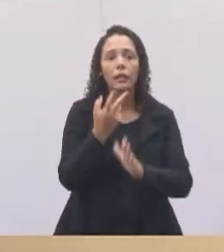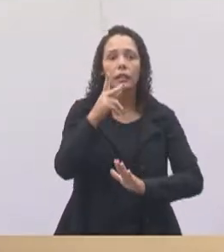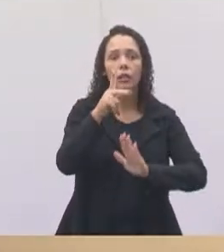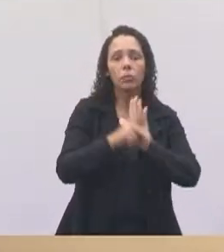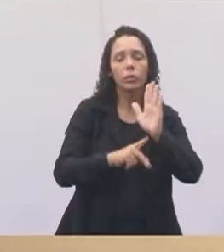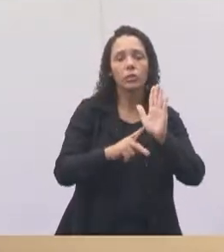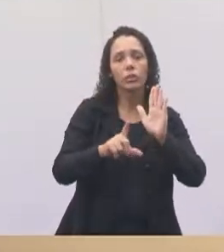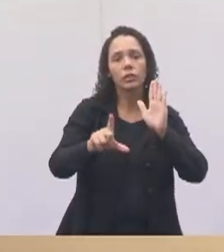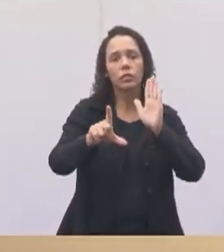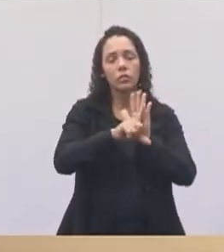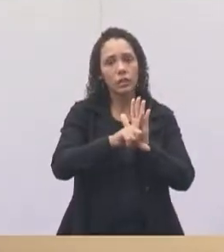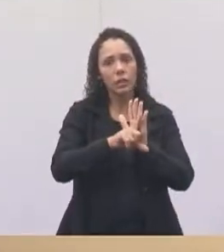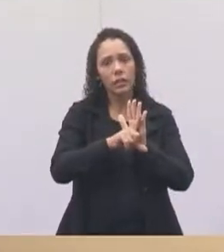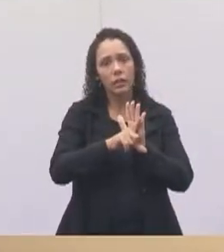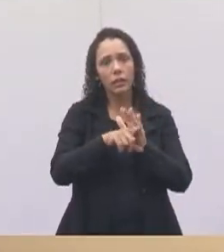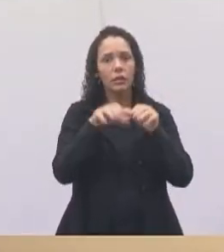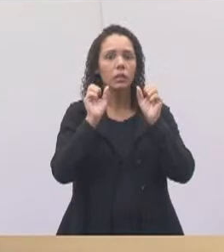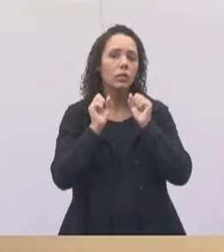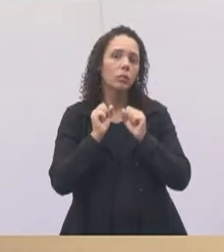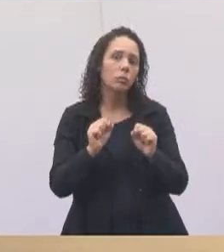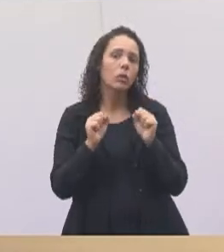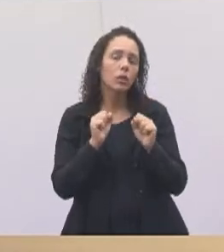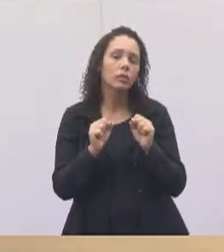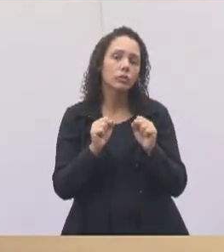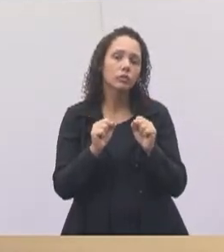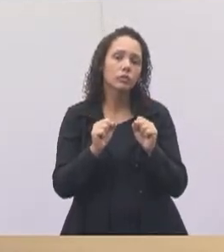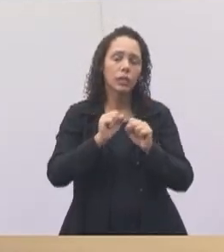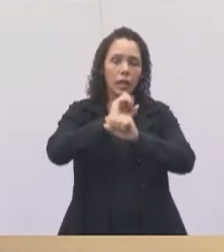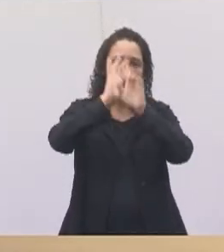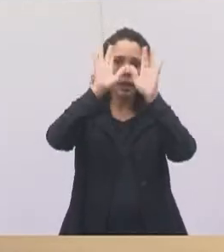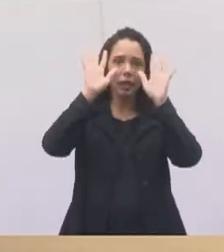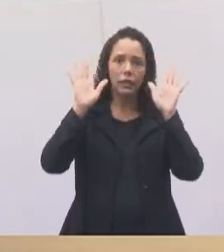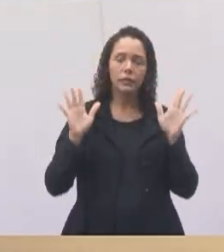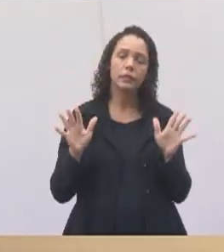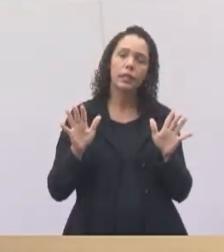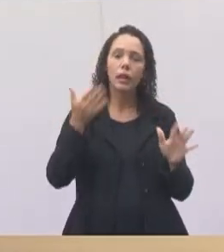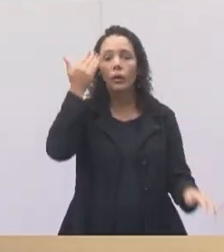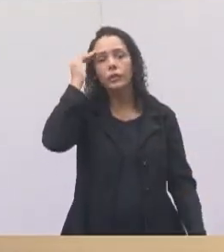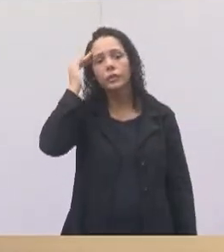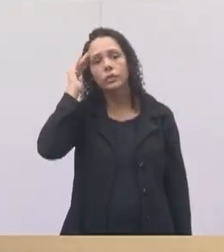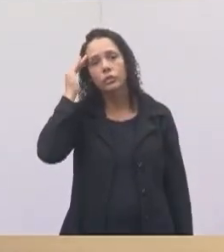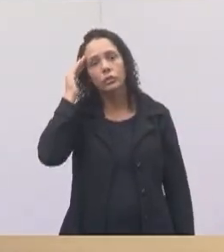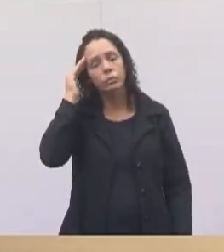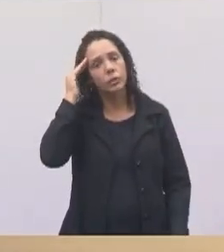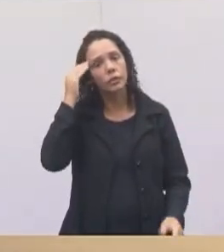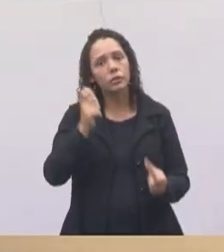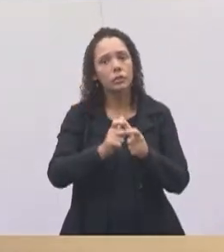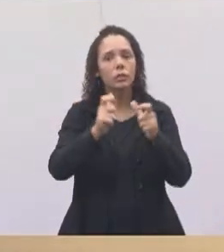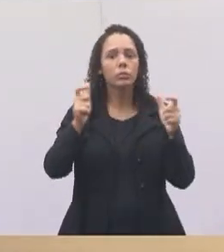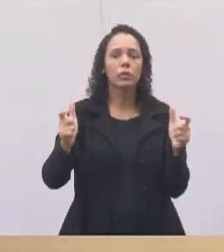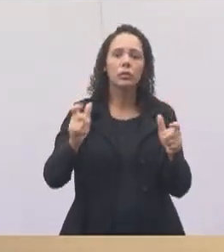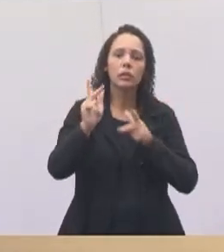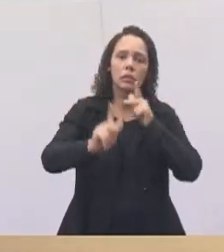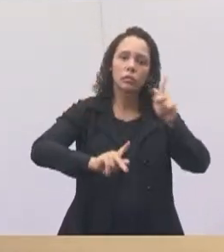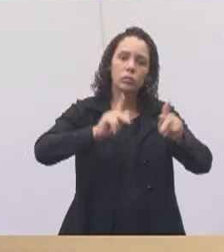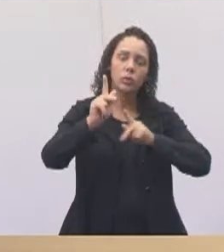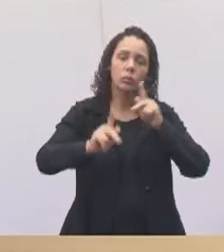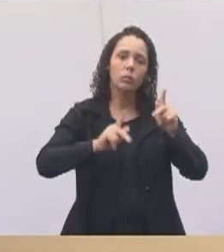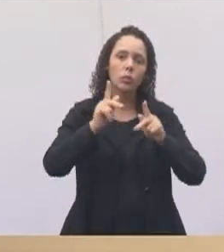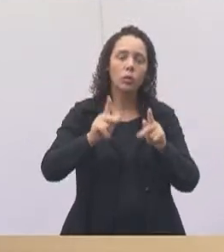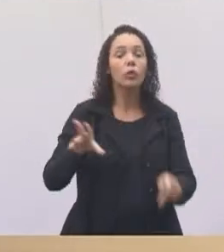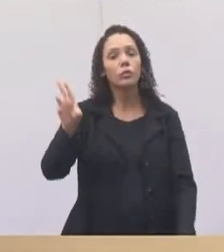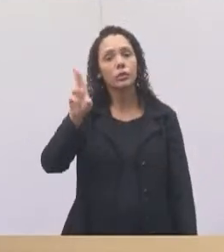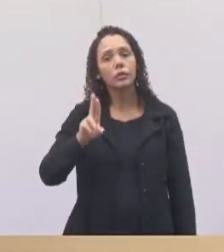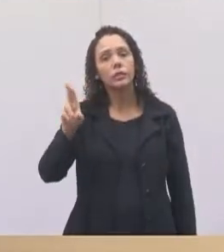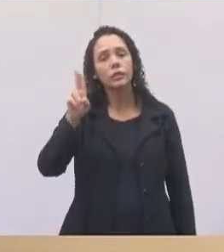vai poder, pelo menos, clarear um pouquinho a mente da maioria da população dessa cidade, vai poder ser